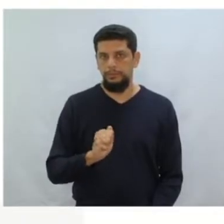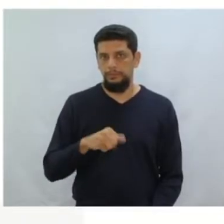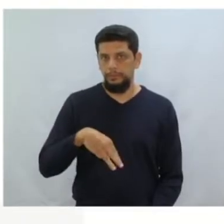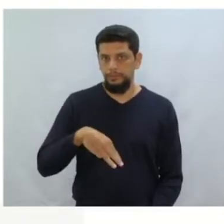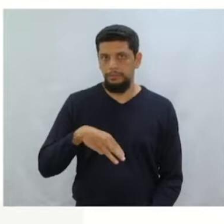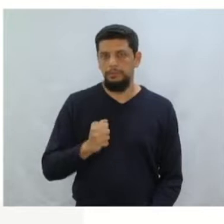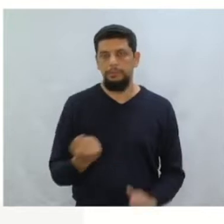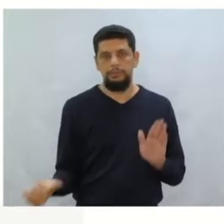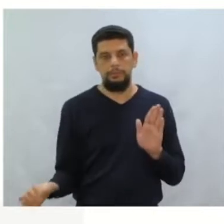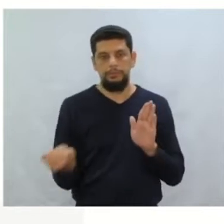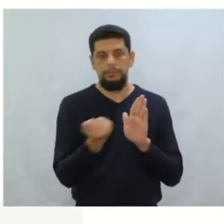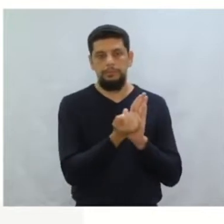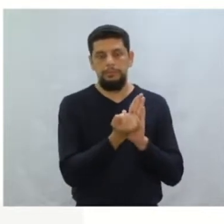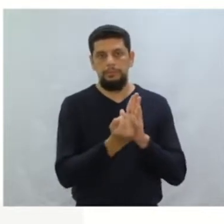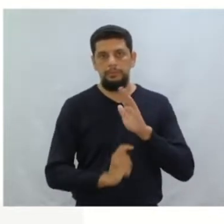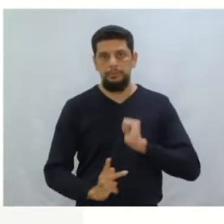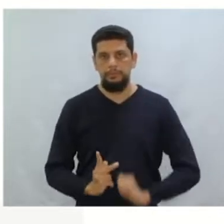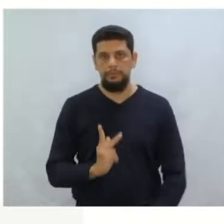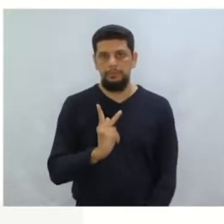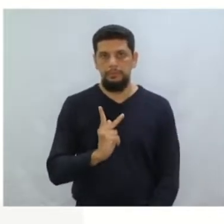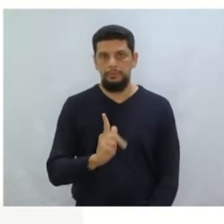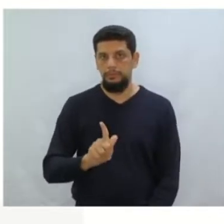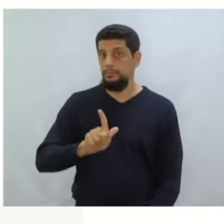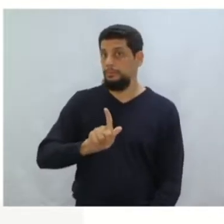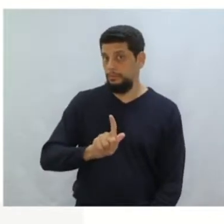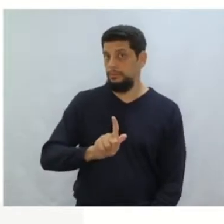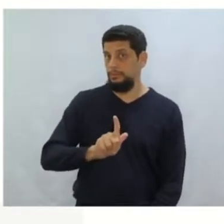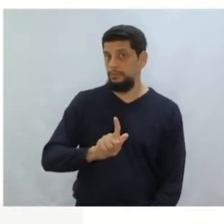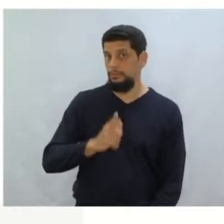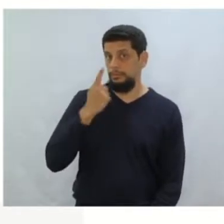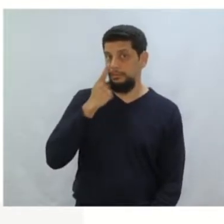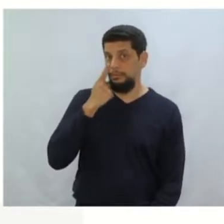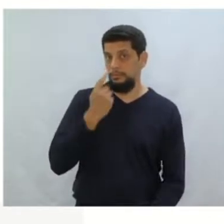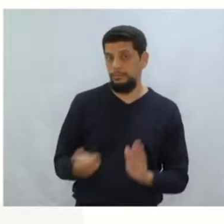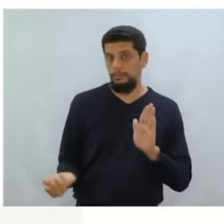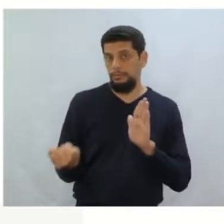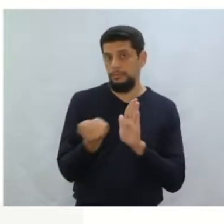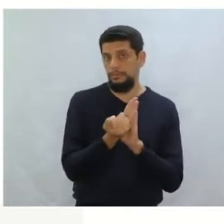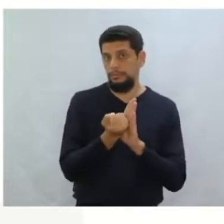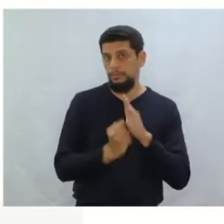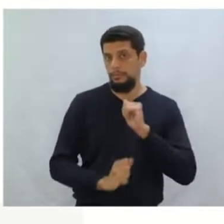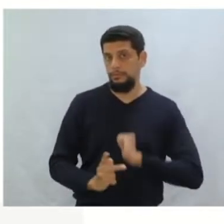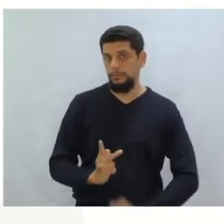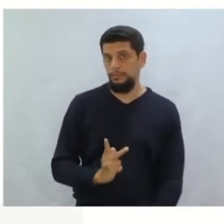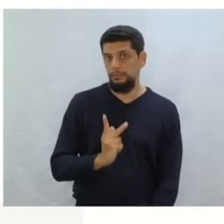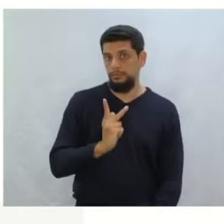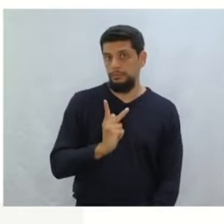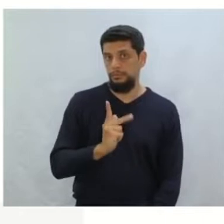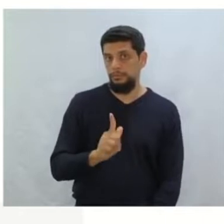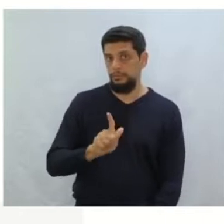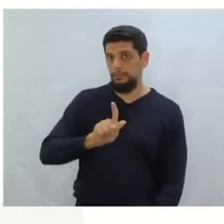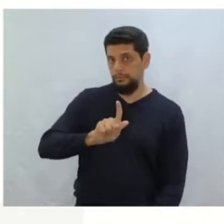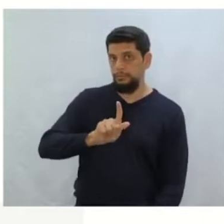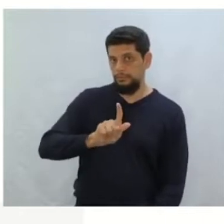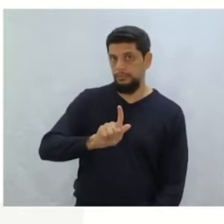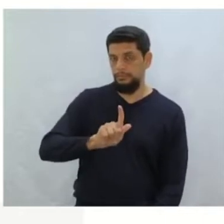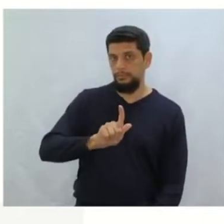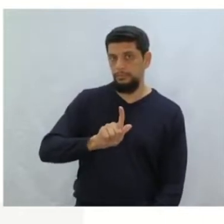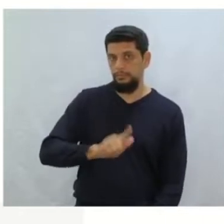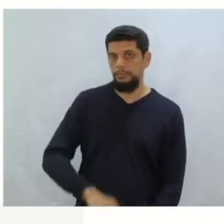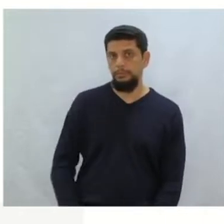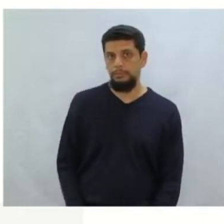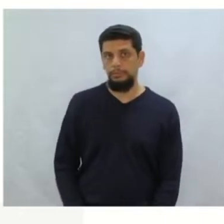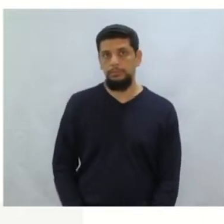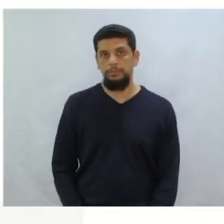quilograma, tá? E o símbolo, né, é KG. Olha só, esse é o símbolo